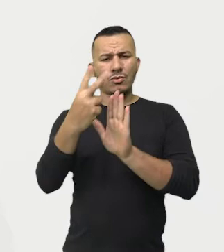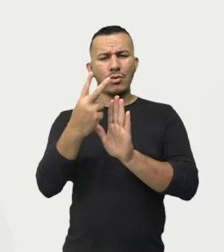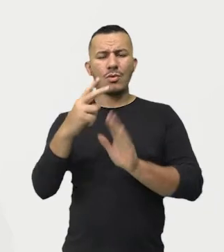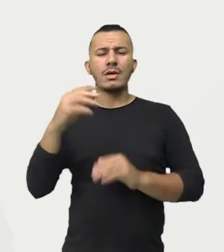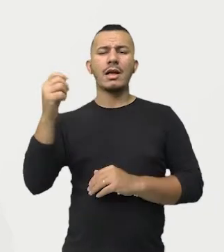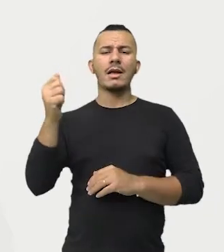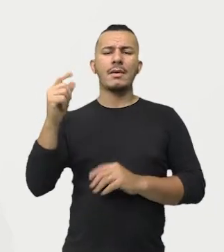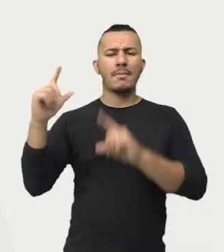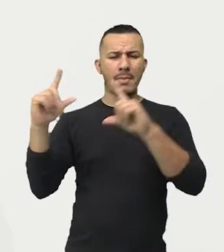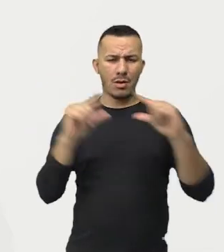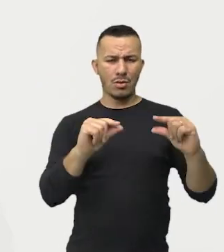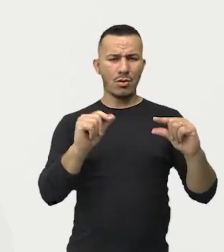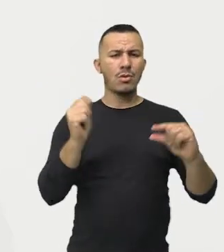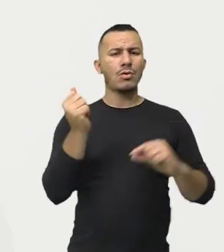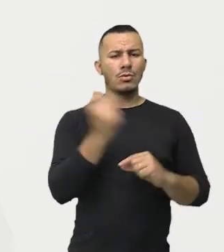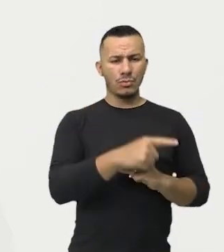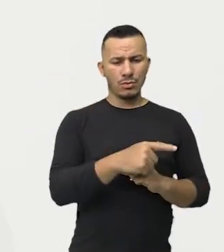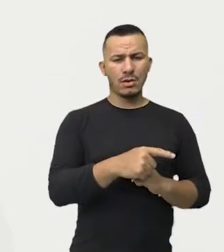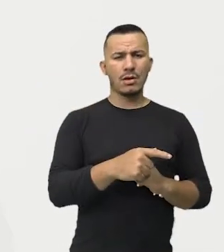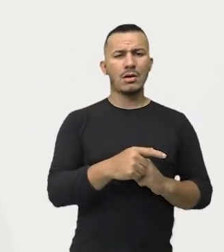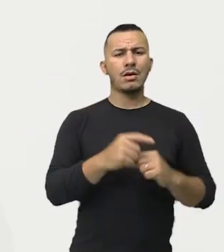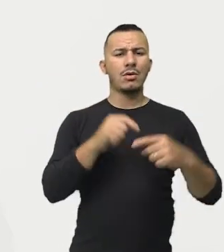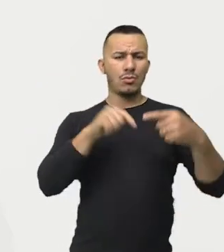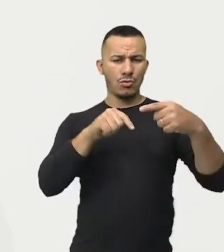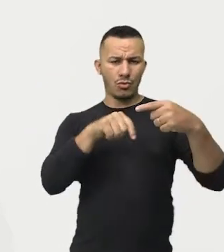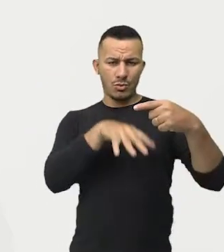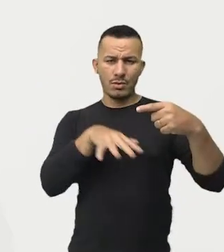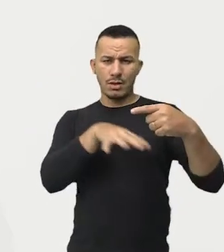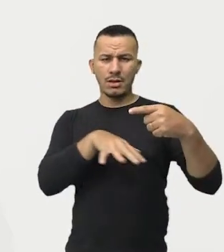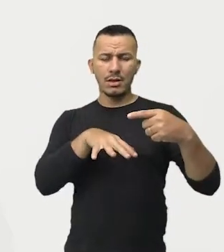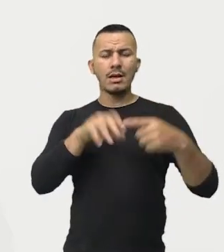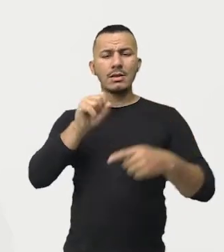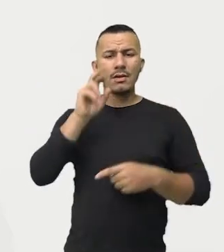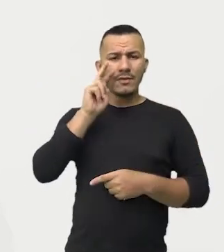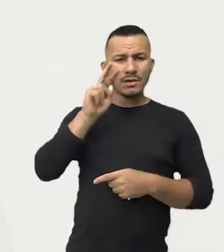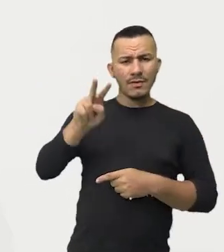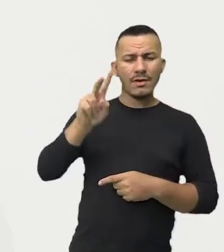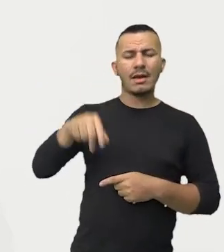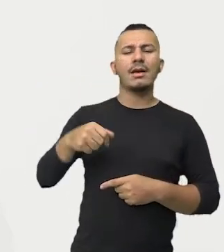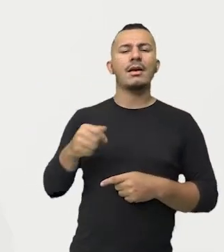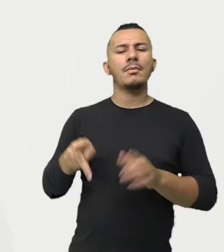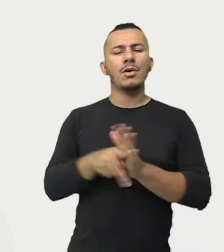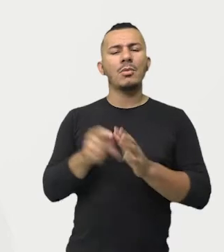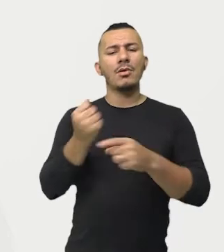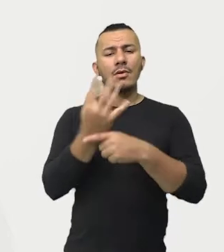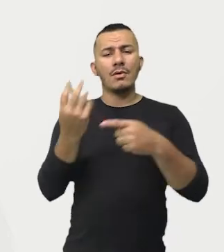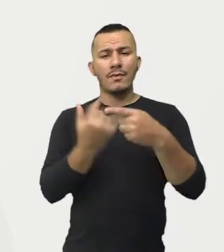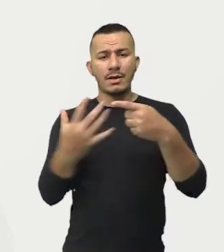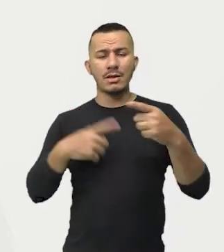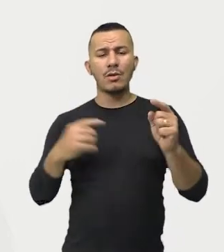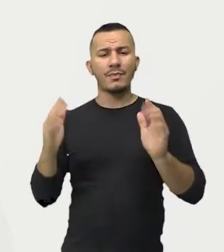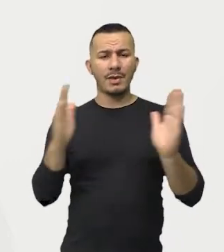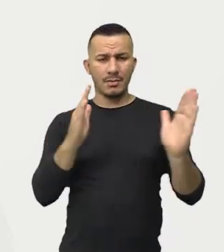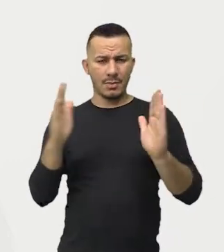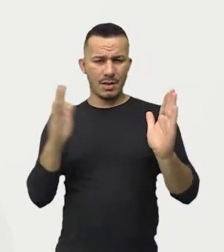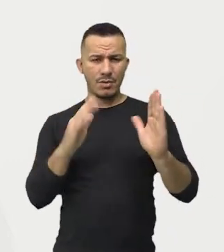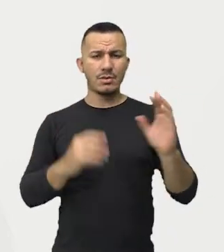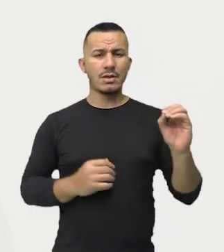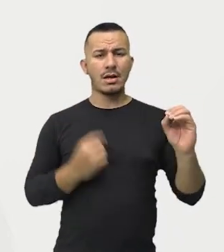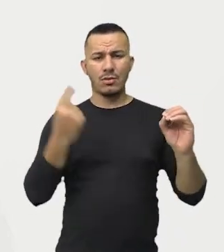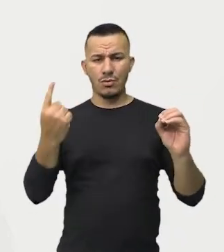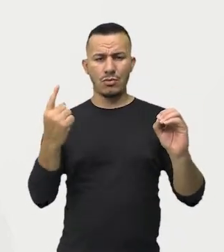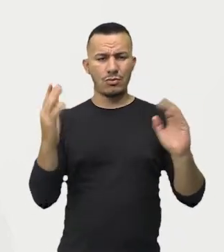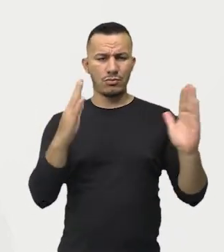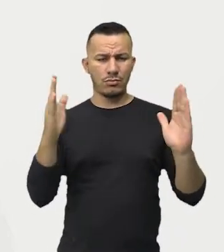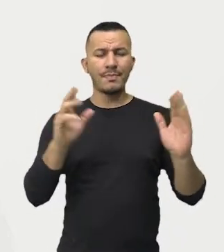denominador. Sempre que acontecer isso, nós estamos tratando de uma fração que vai estar no intervalo entre 0 e